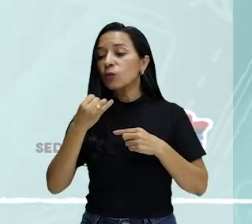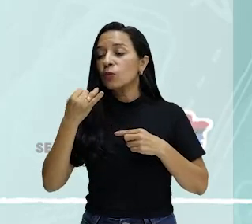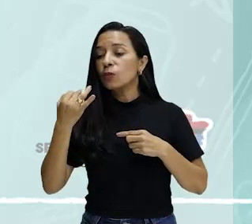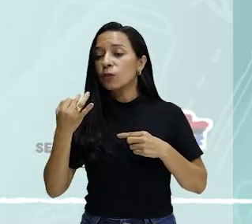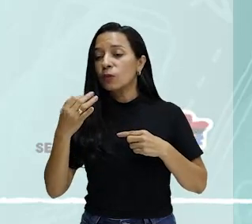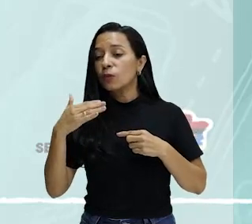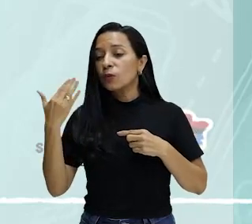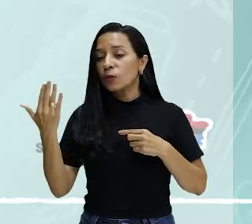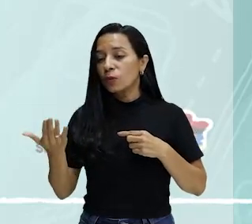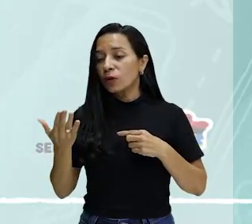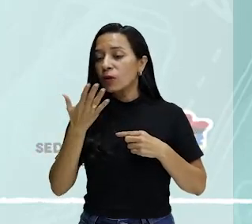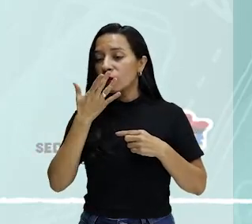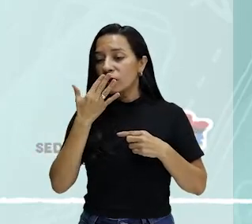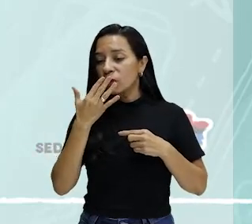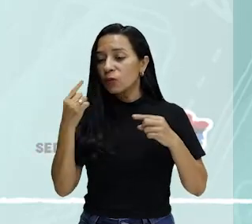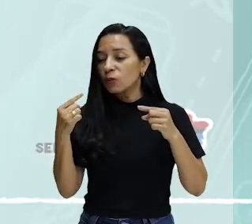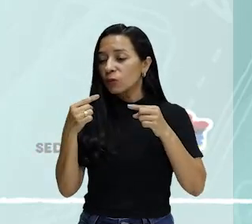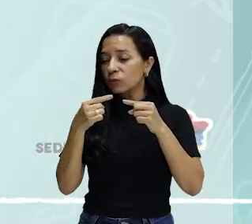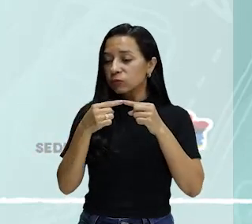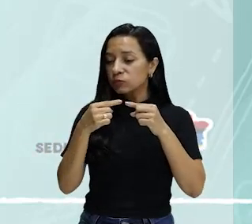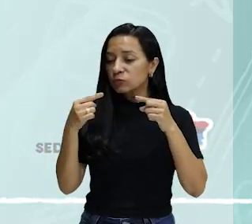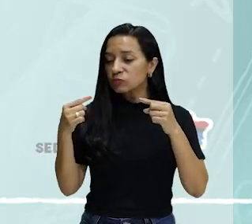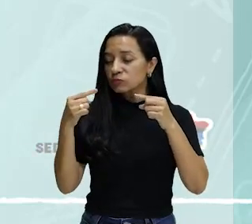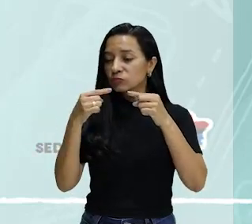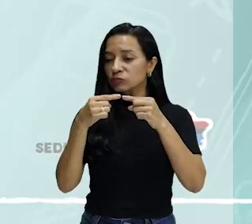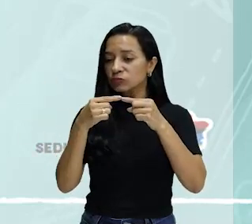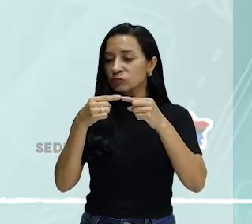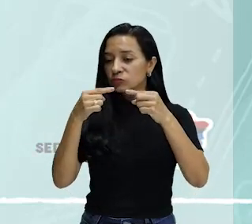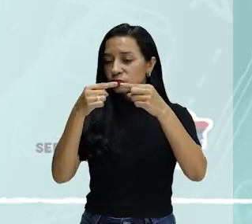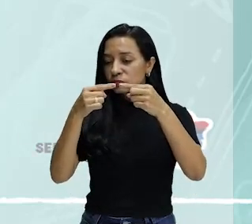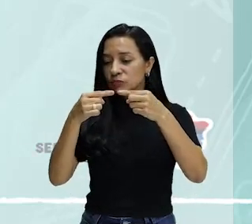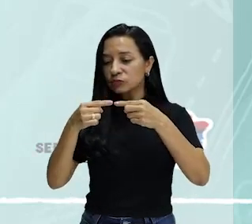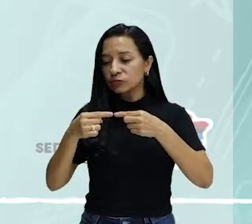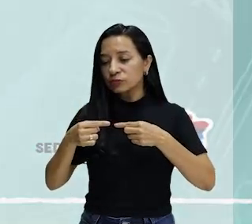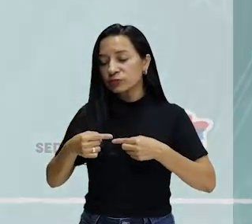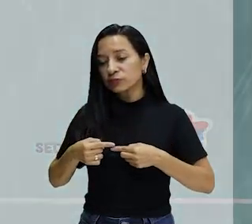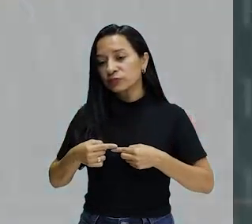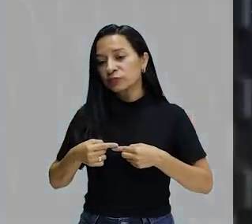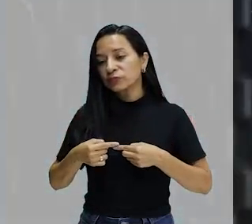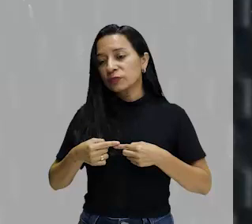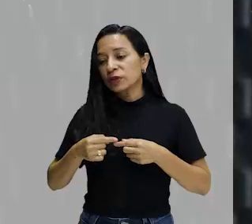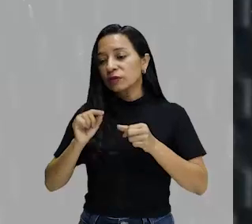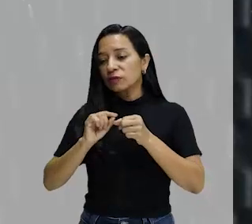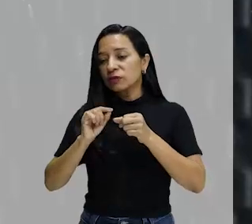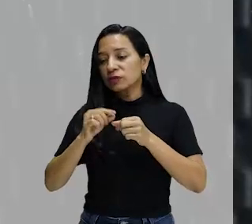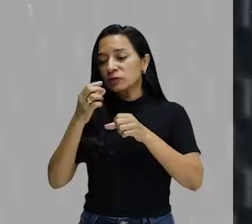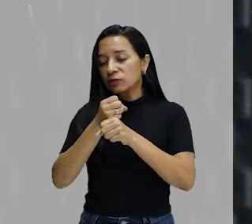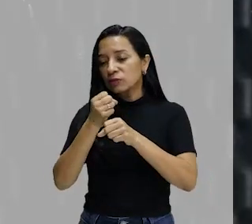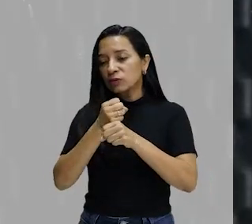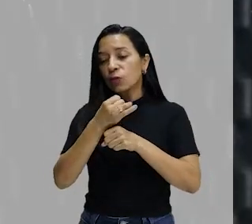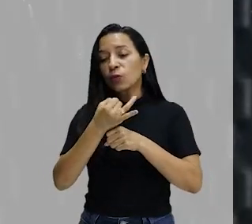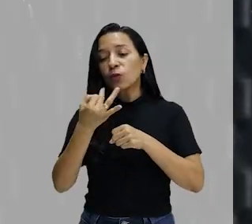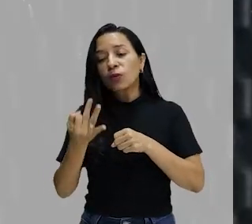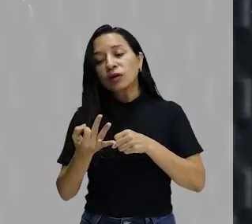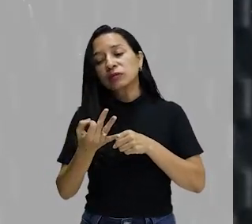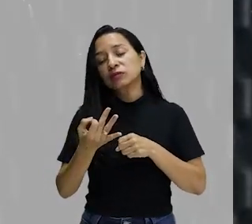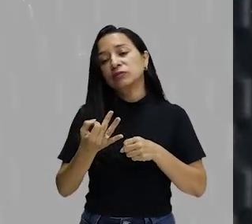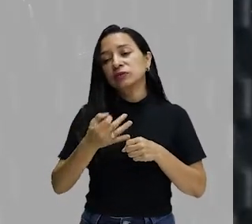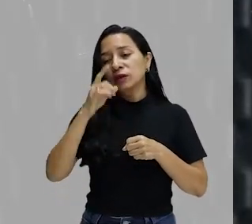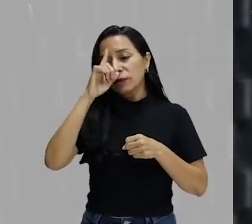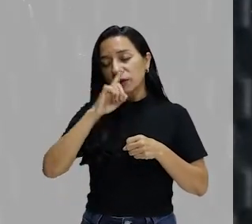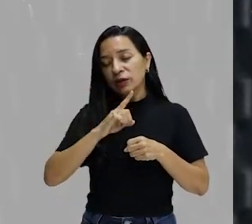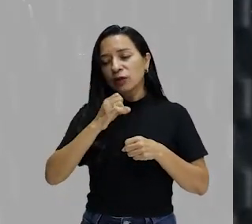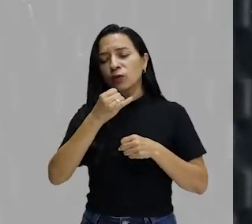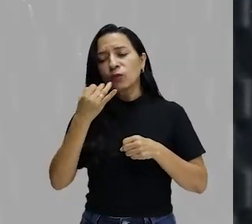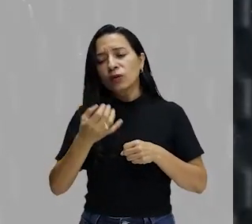a cor que cada um vai corresponder. Fazendo a contabilização desses fenótipos, quantos são amarelos, quantos